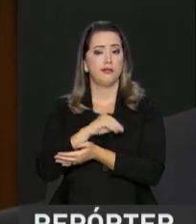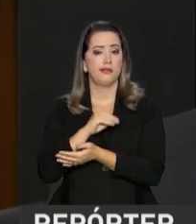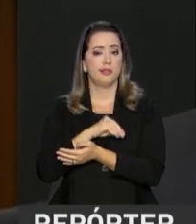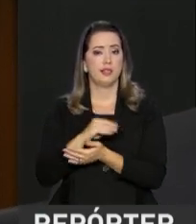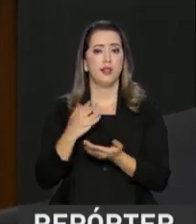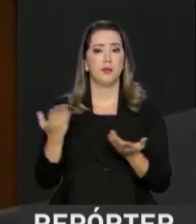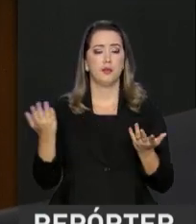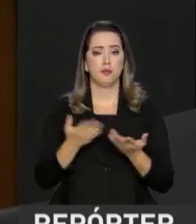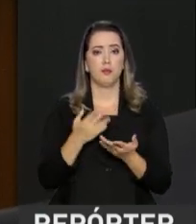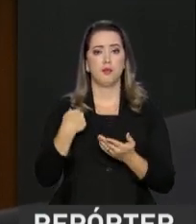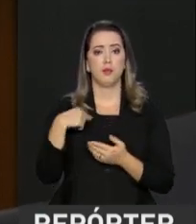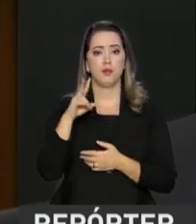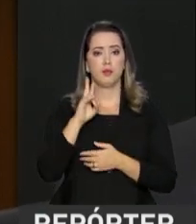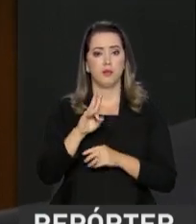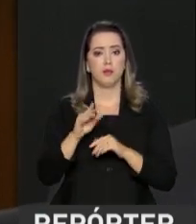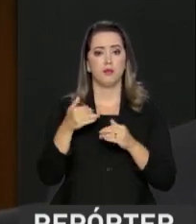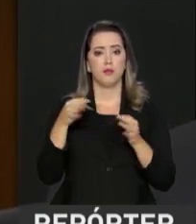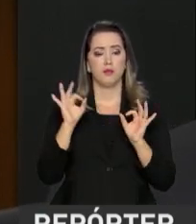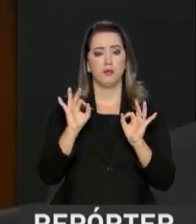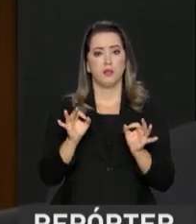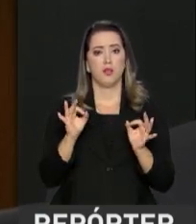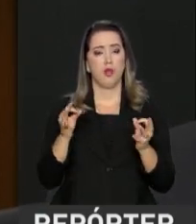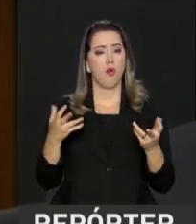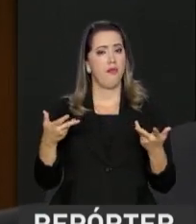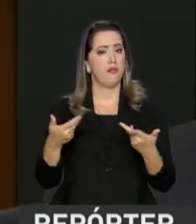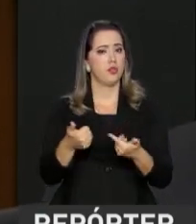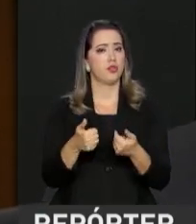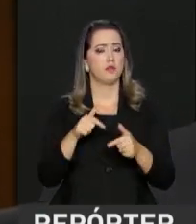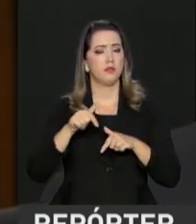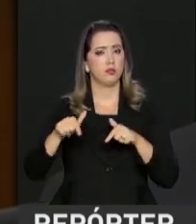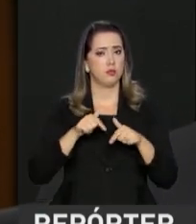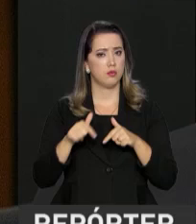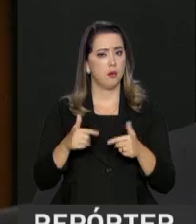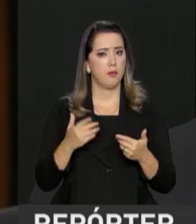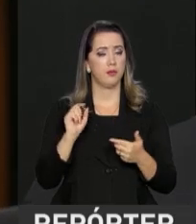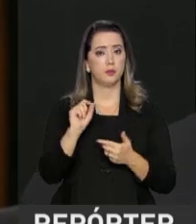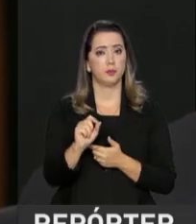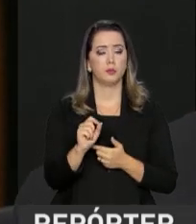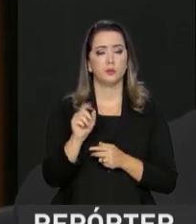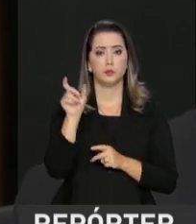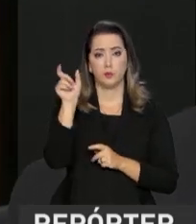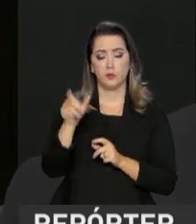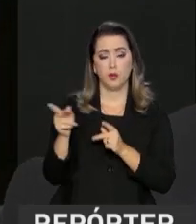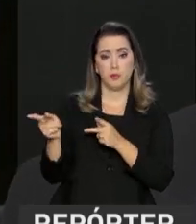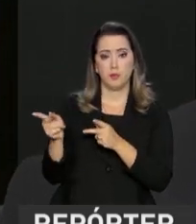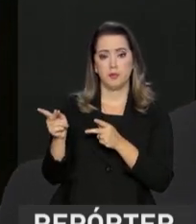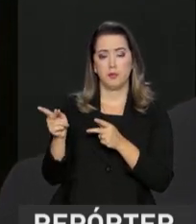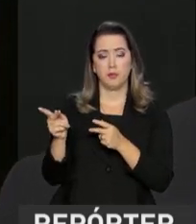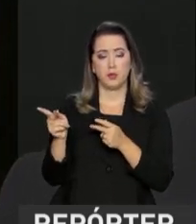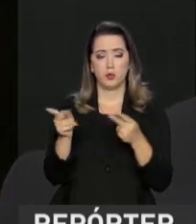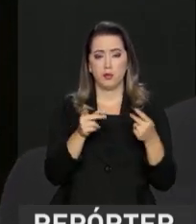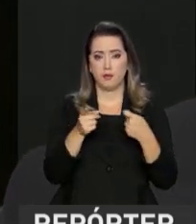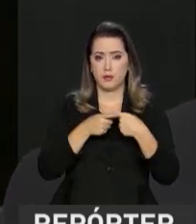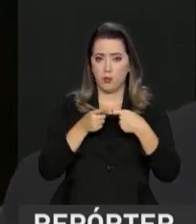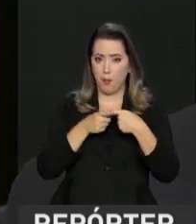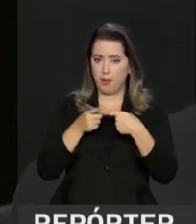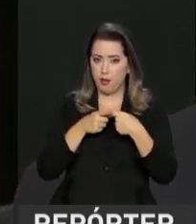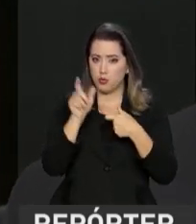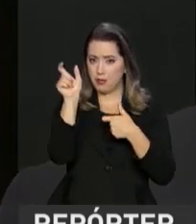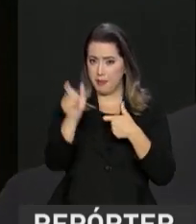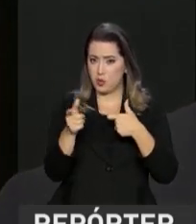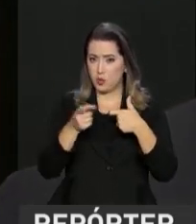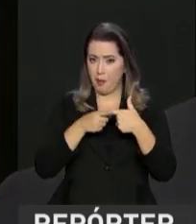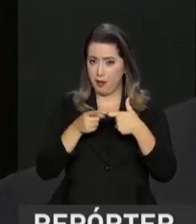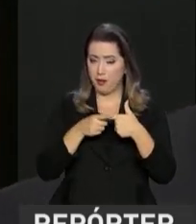a medir a efetividade do trabalho o trabalho efetivo do perito isso muda profundamente ea vantagem